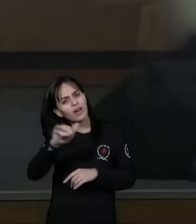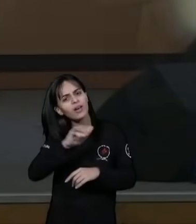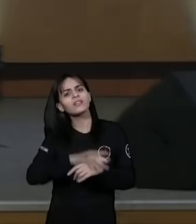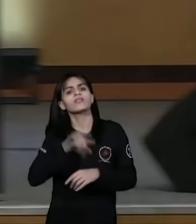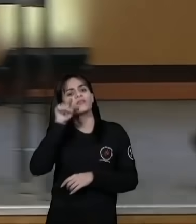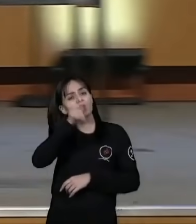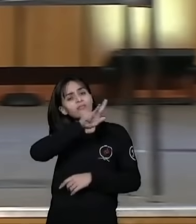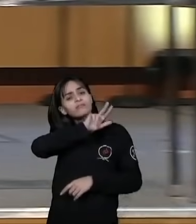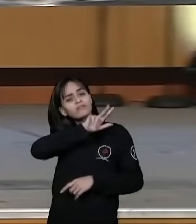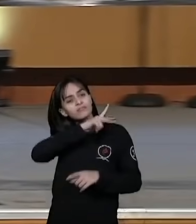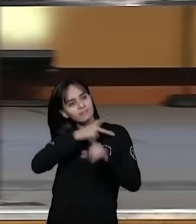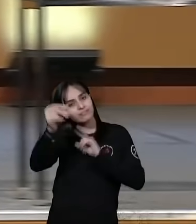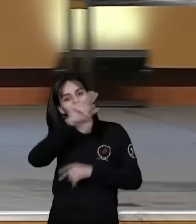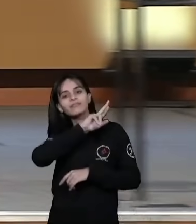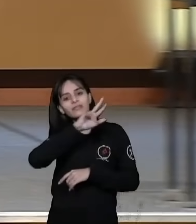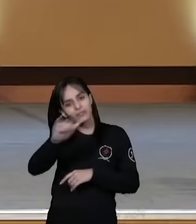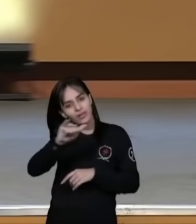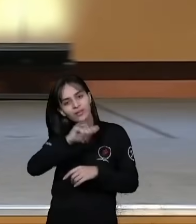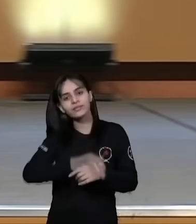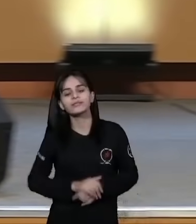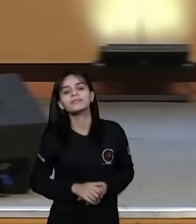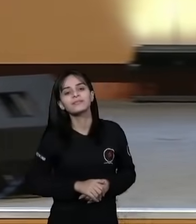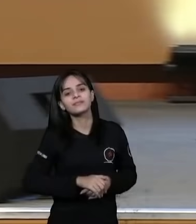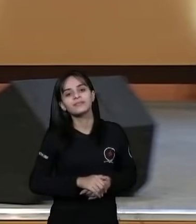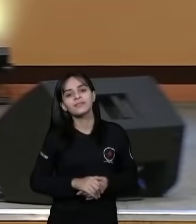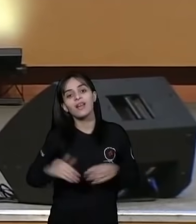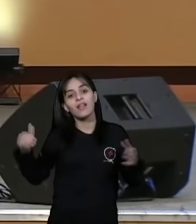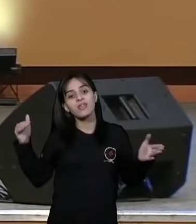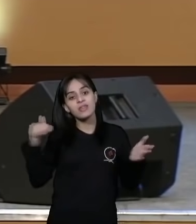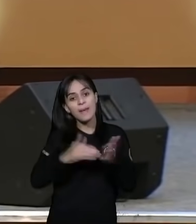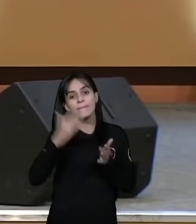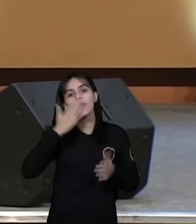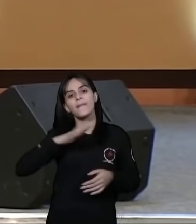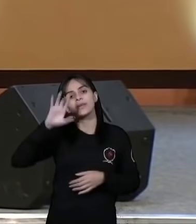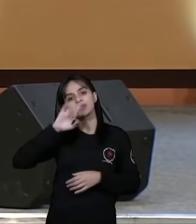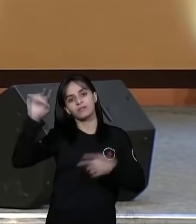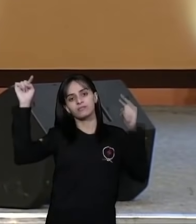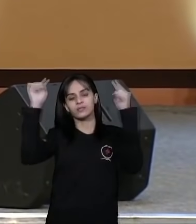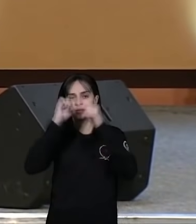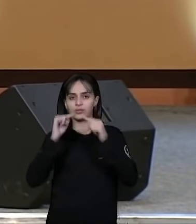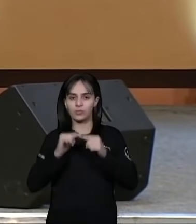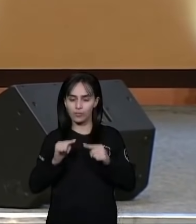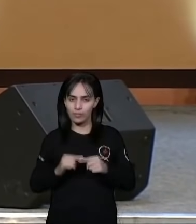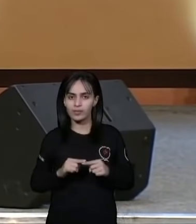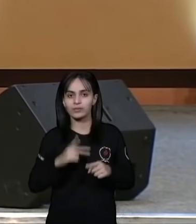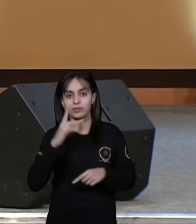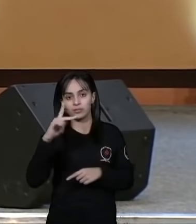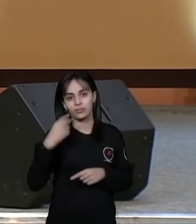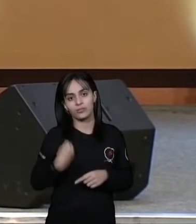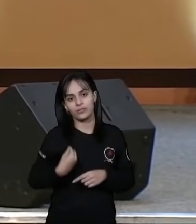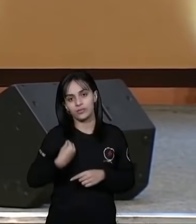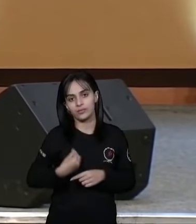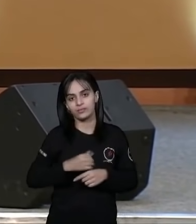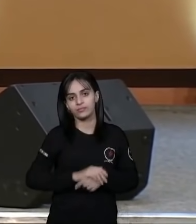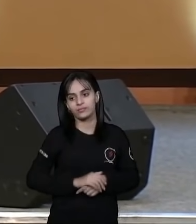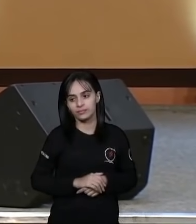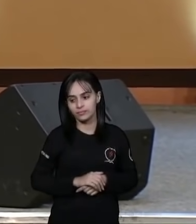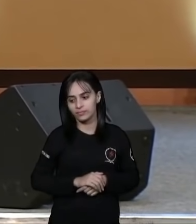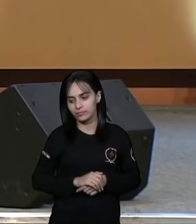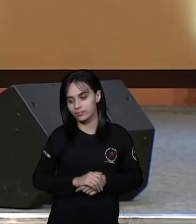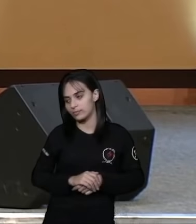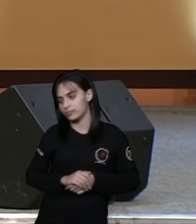se você vai prevalecer se as promessas de Deus se cumpra na sua